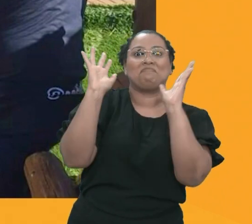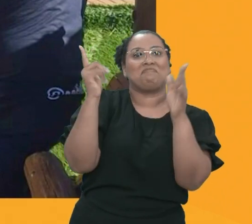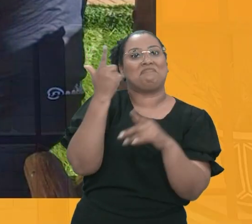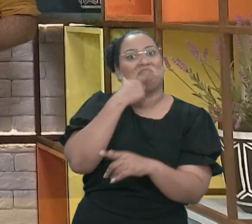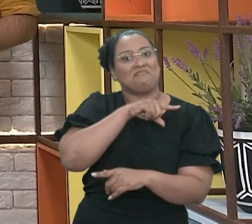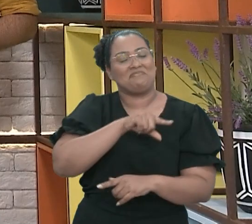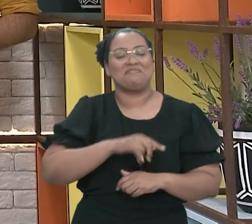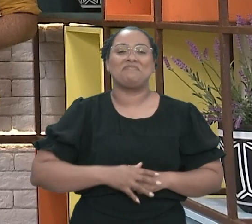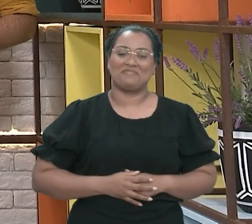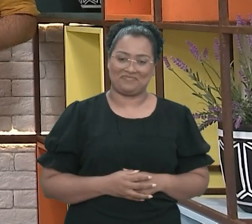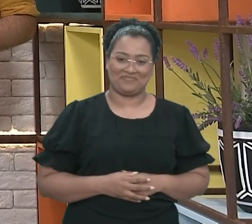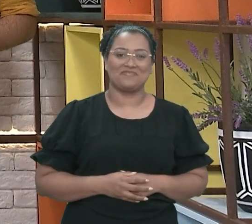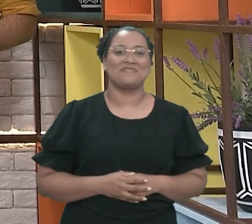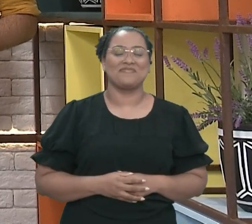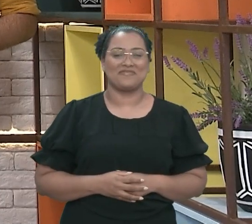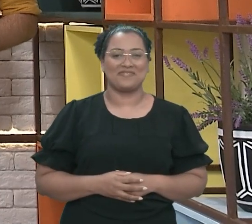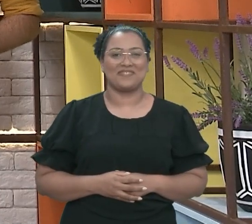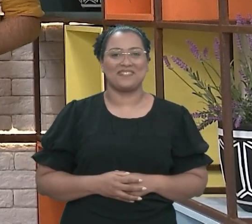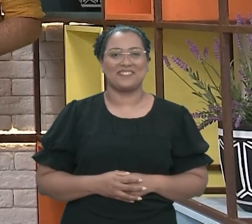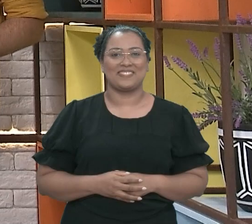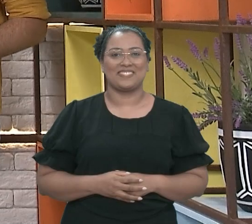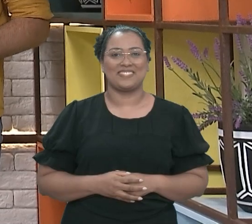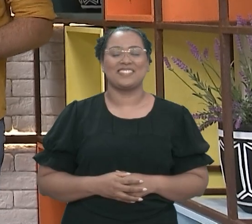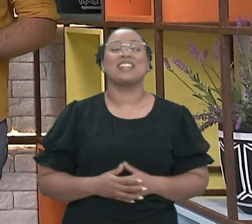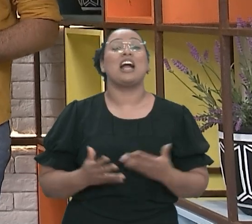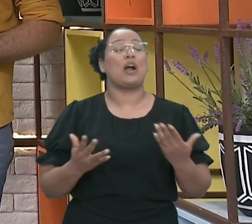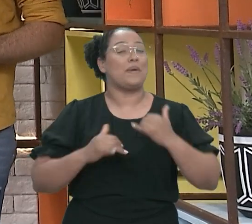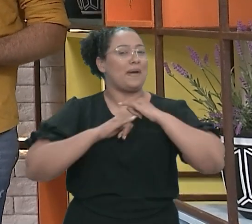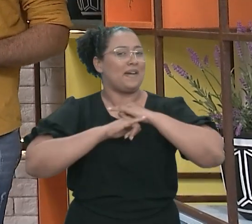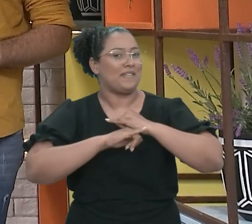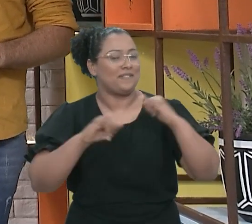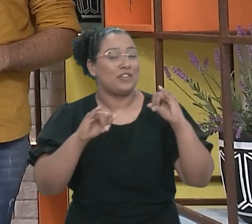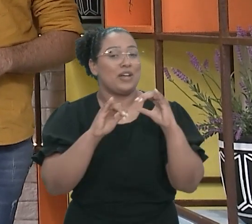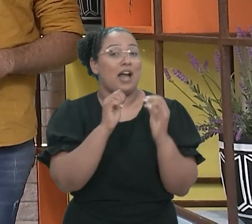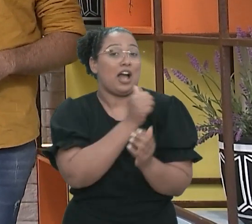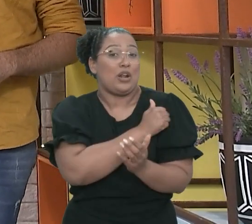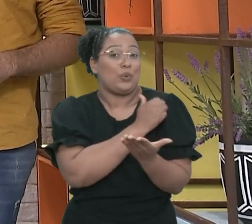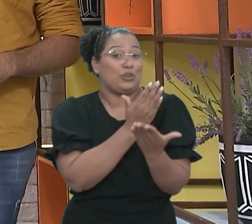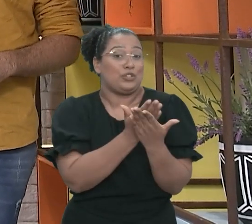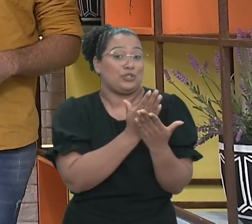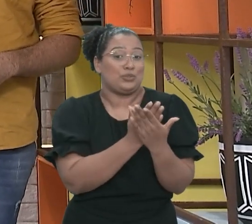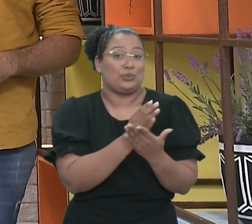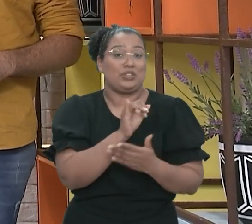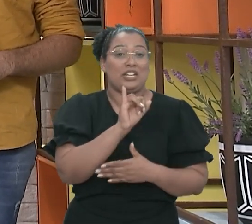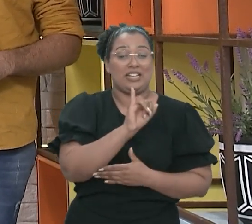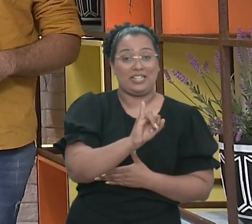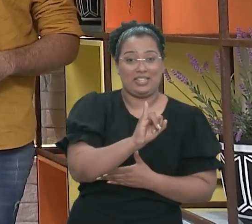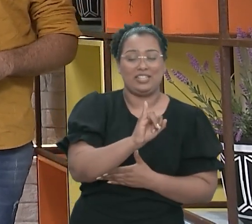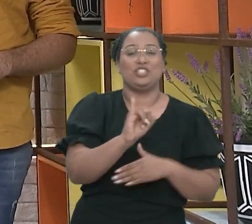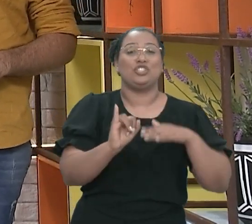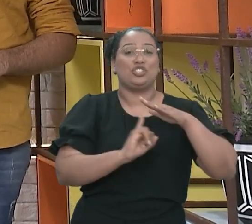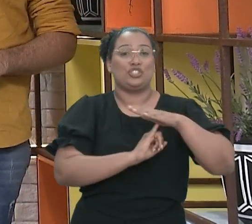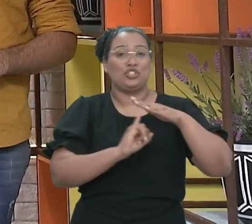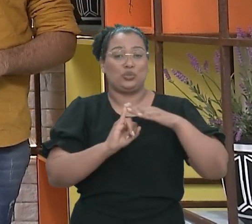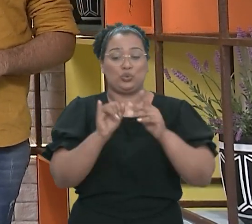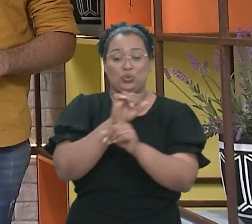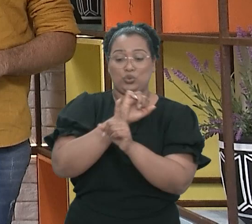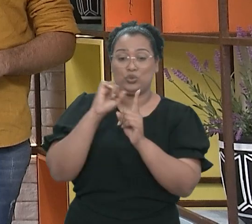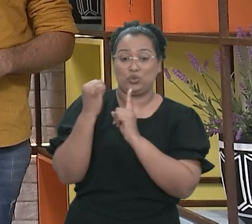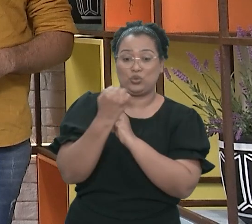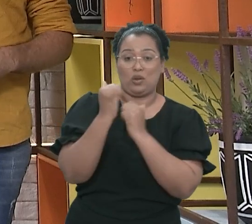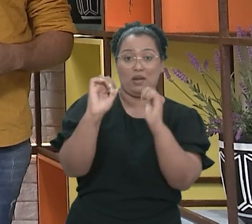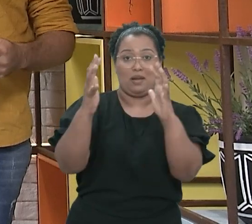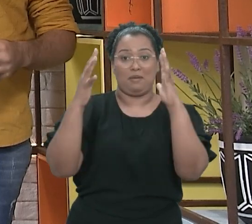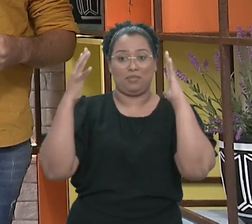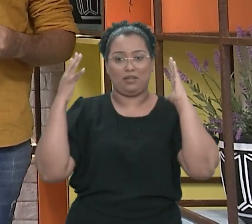bem. E agora eu te conto que estudantes do Instituto de Estudos Socioambientais da UFG